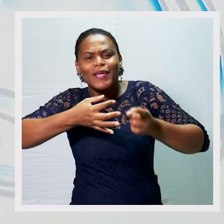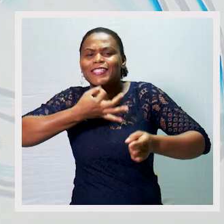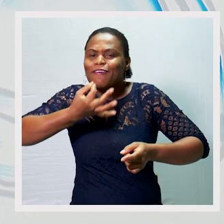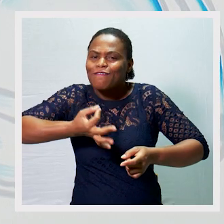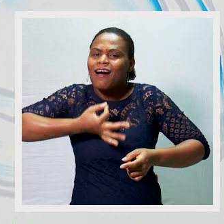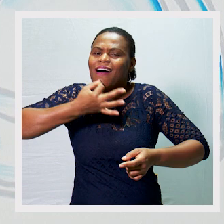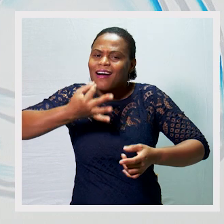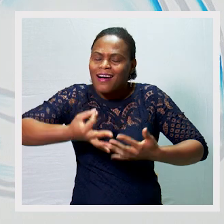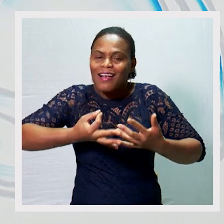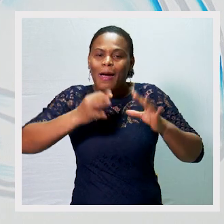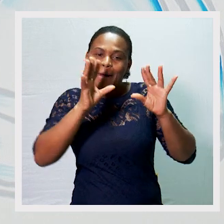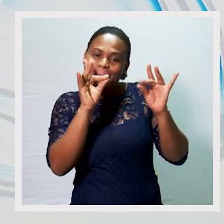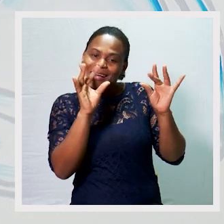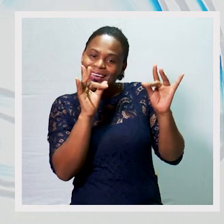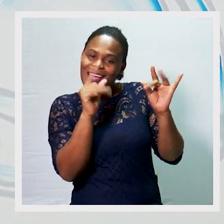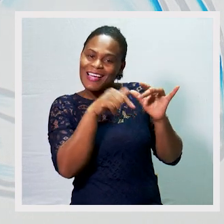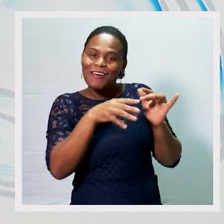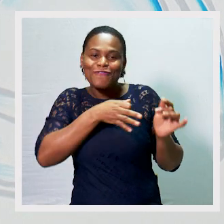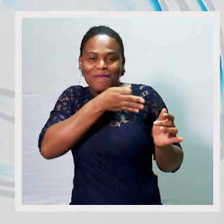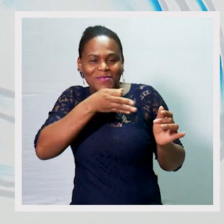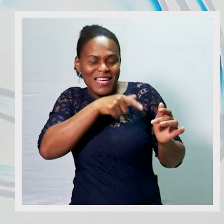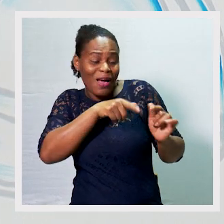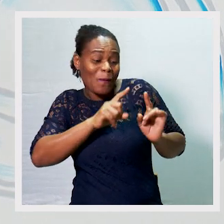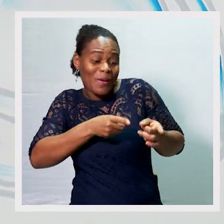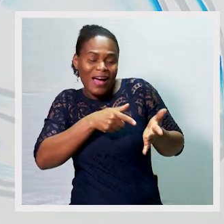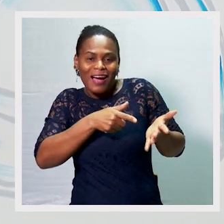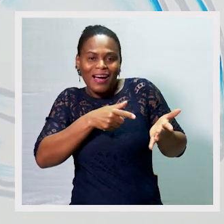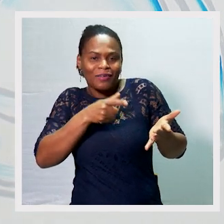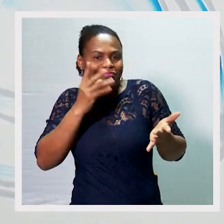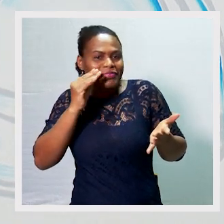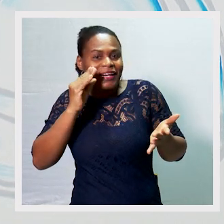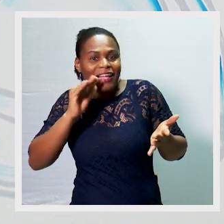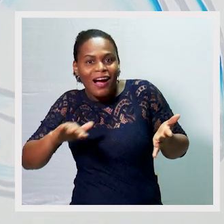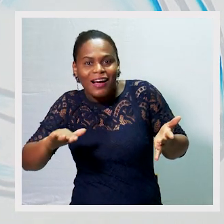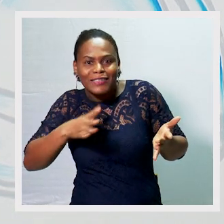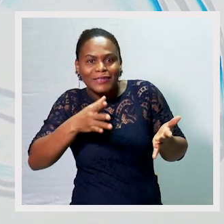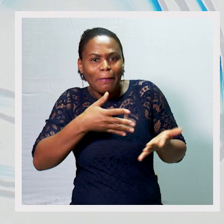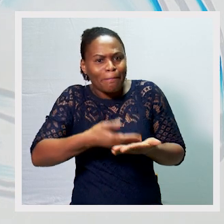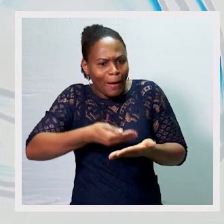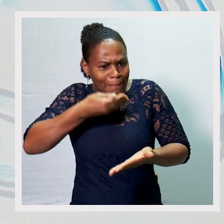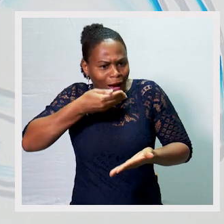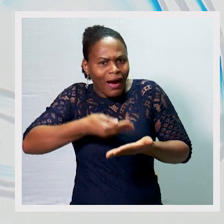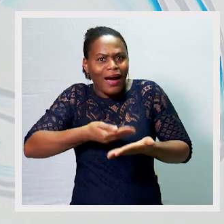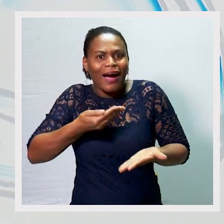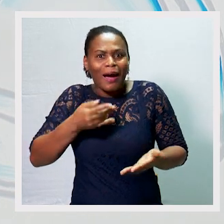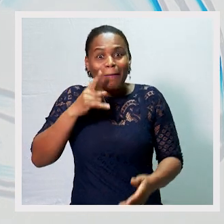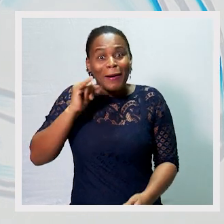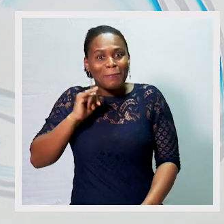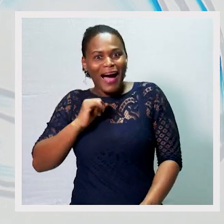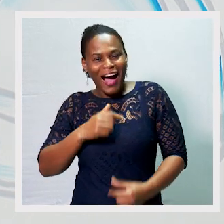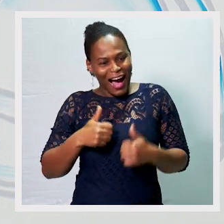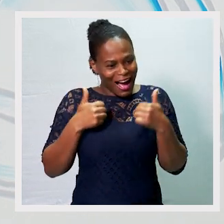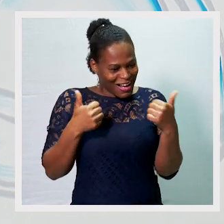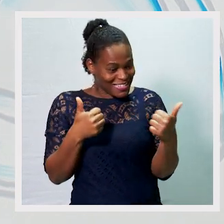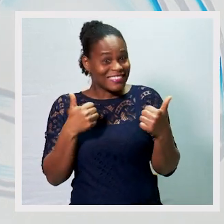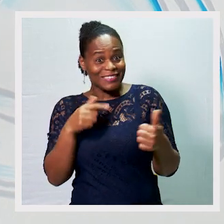falar, começa aquela brincadeira no seio da família. A criança diz, por exemplo, papa. E o pai fica